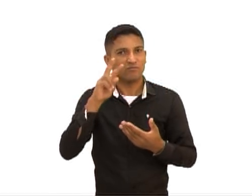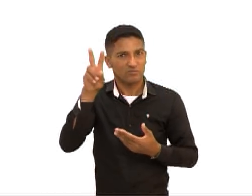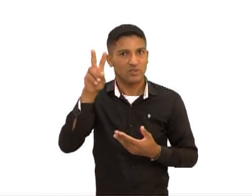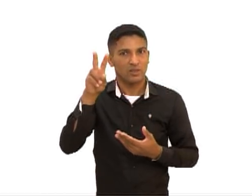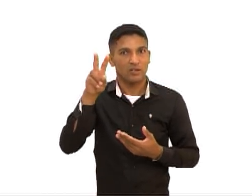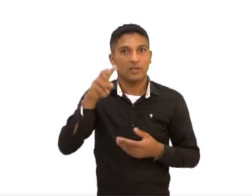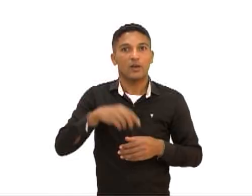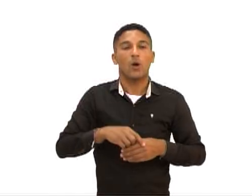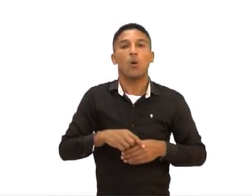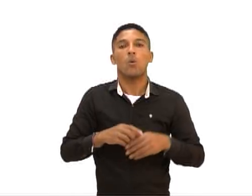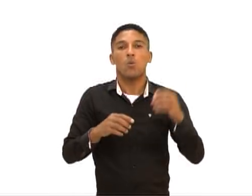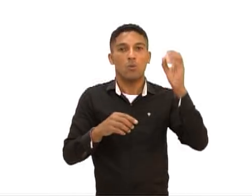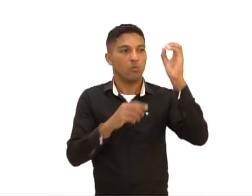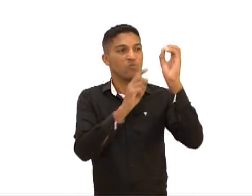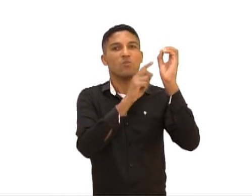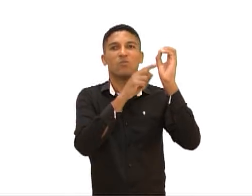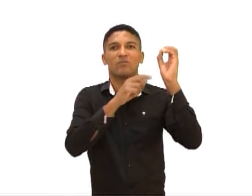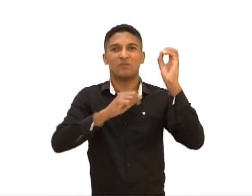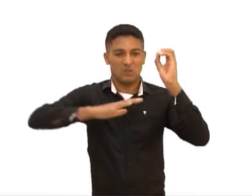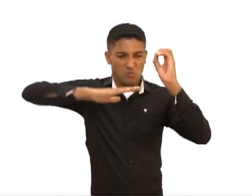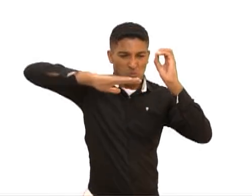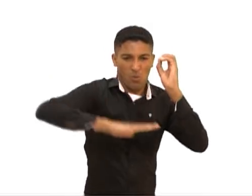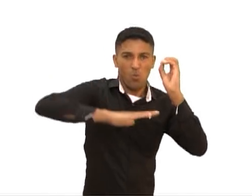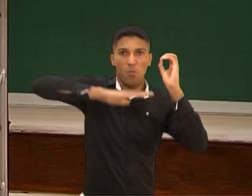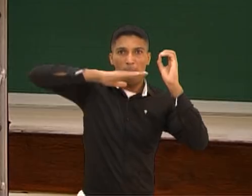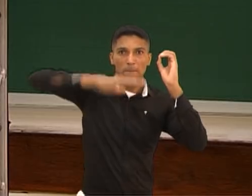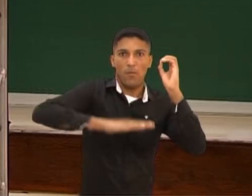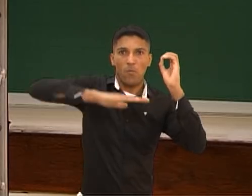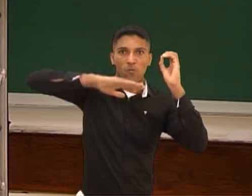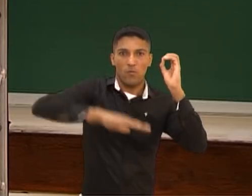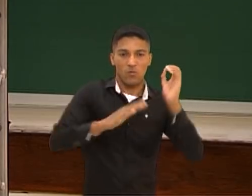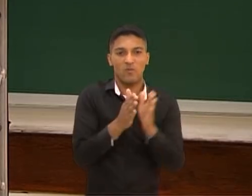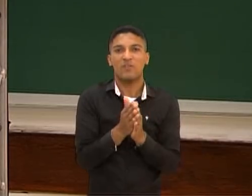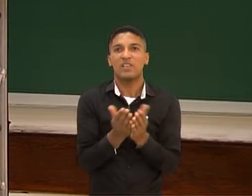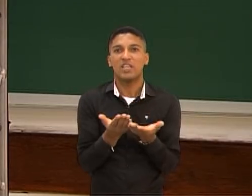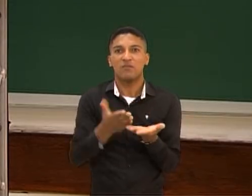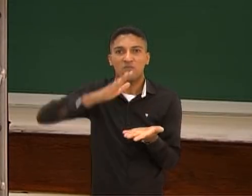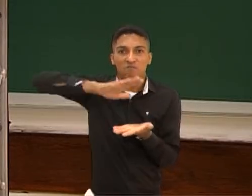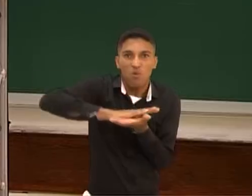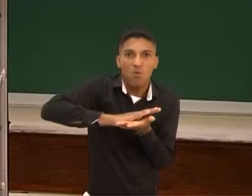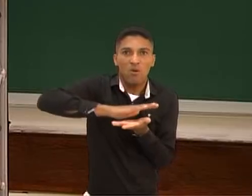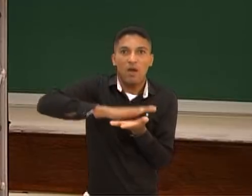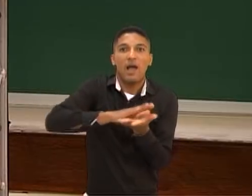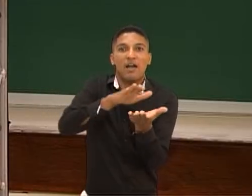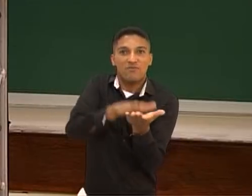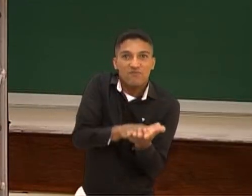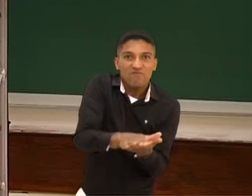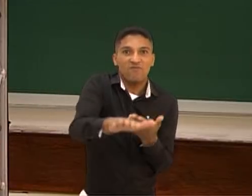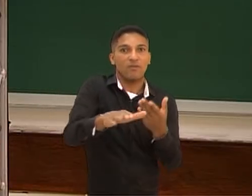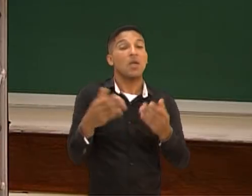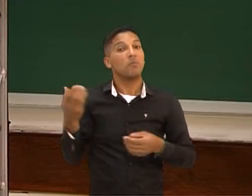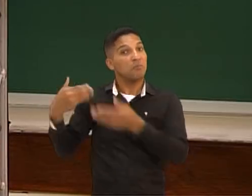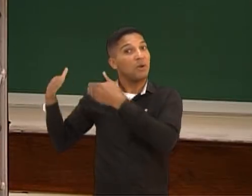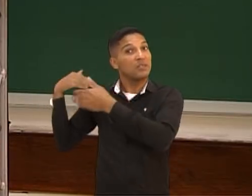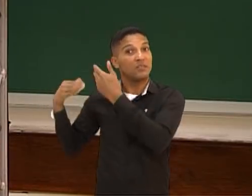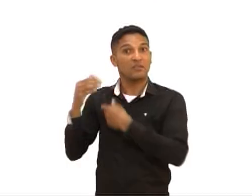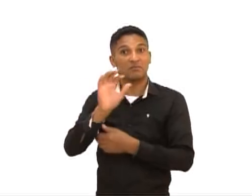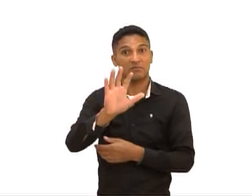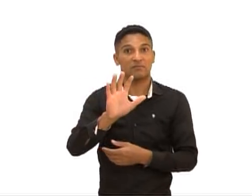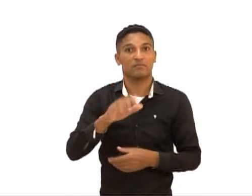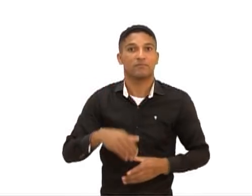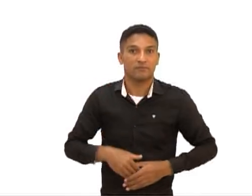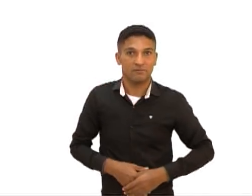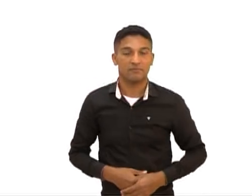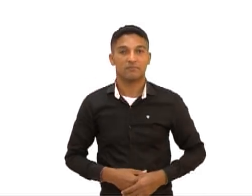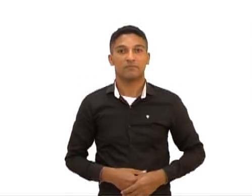Gêneros discursivos. Então, a gente analisou aqui alguns textos, né? E vamos retomar essa questão dos gêneros discursivos.